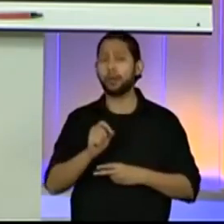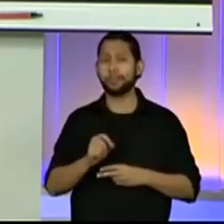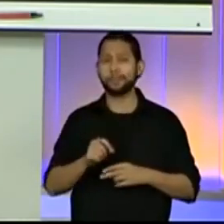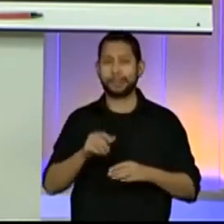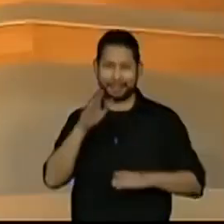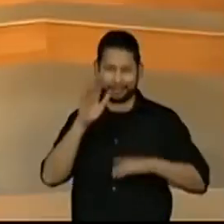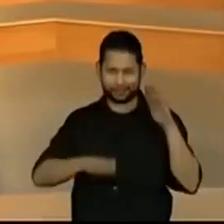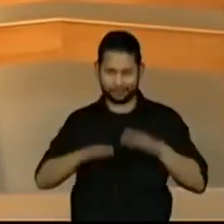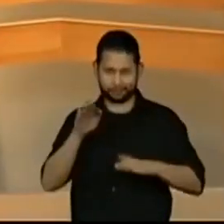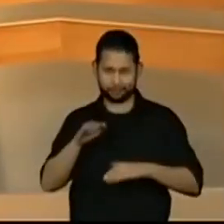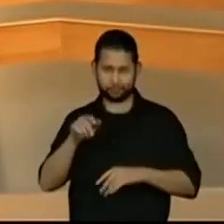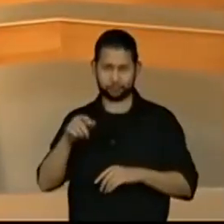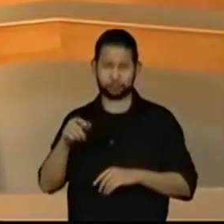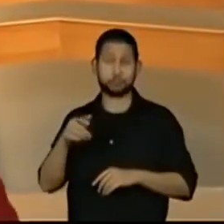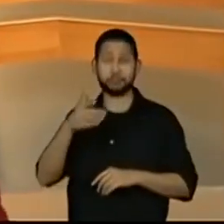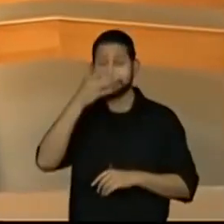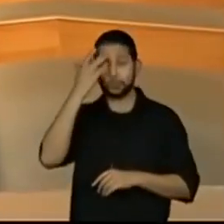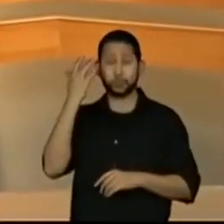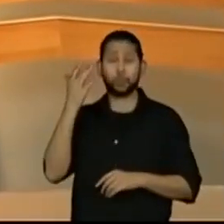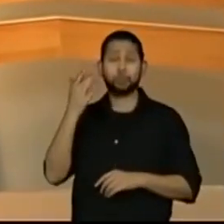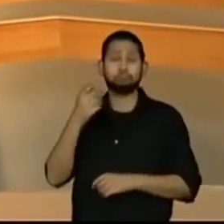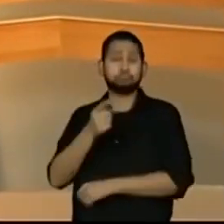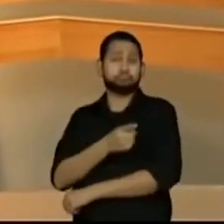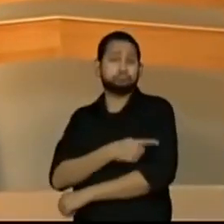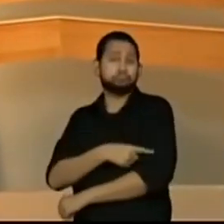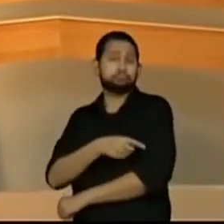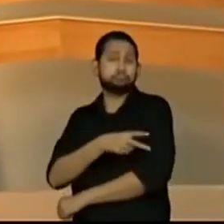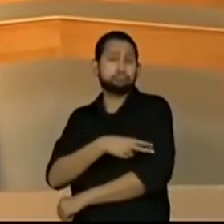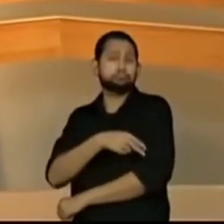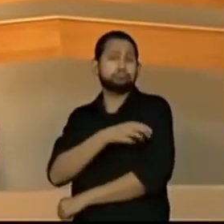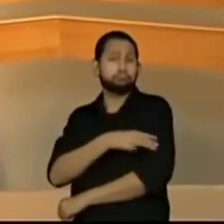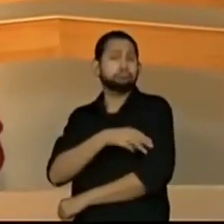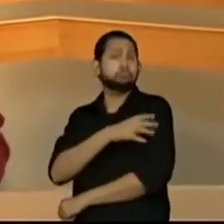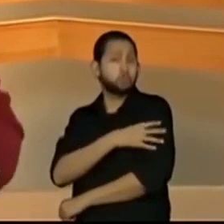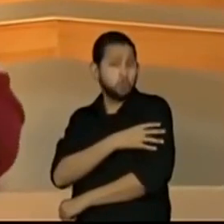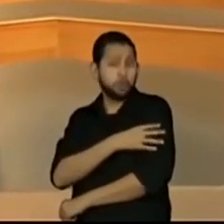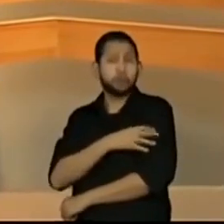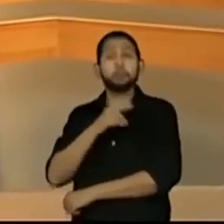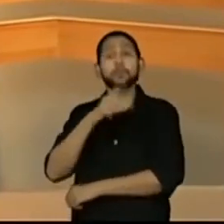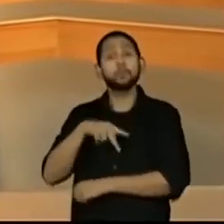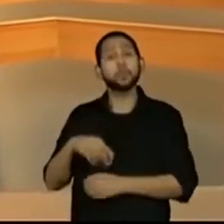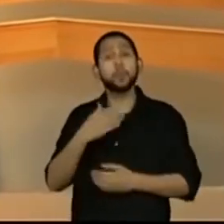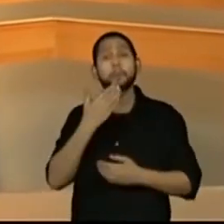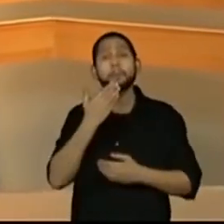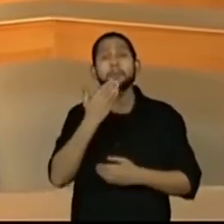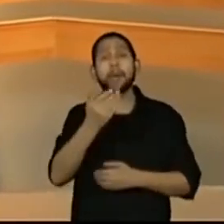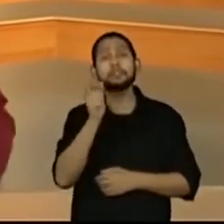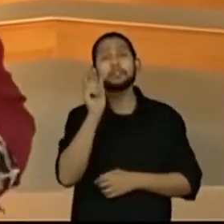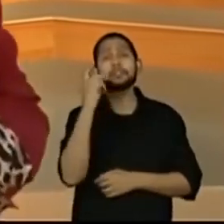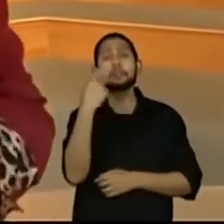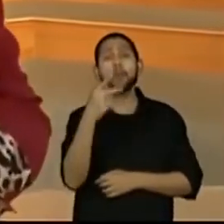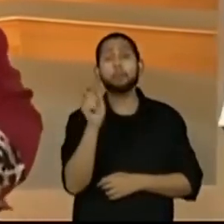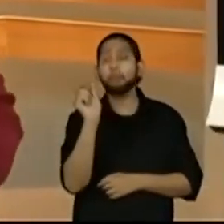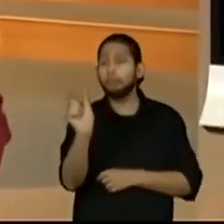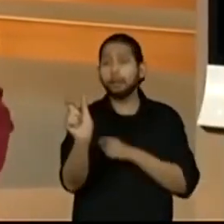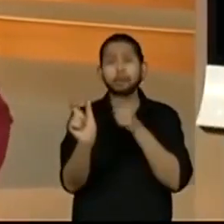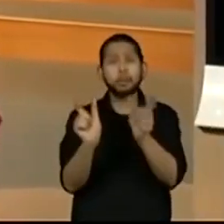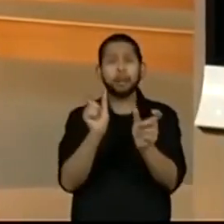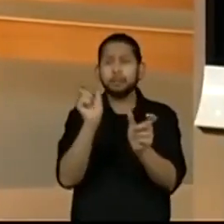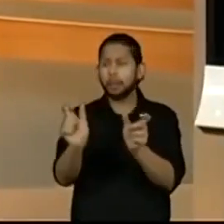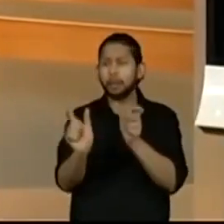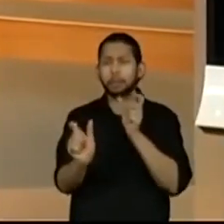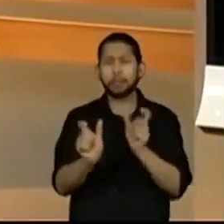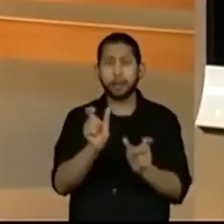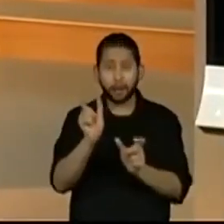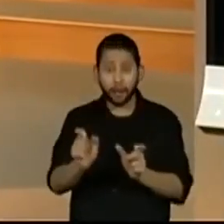comum, né, no ensino fundamental 1, as professoras, a gente poder trabalhar vocabulário, trabalhar palavras, a gente trabalhar